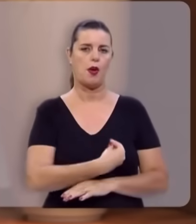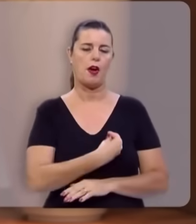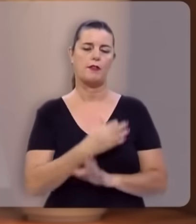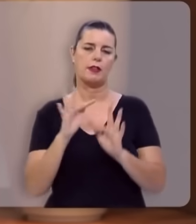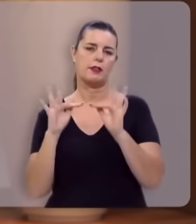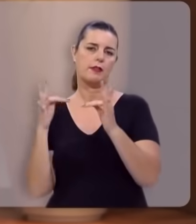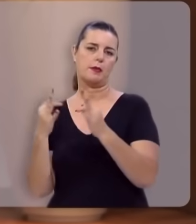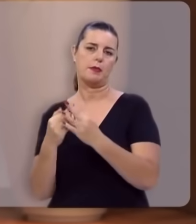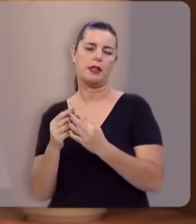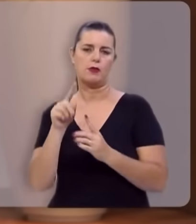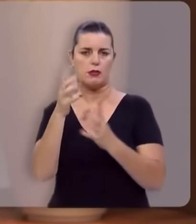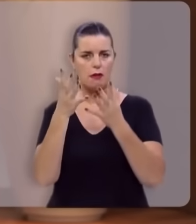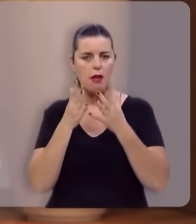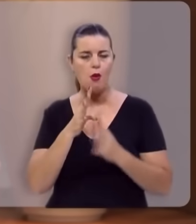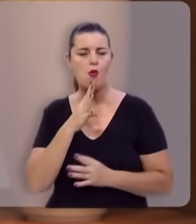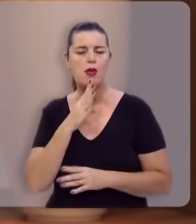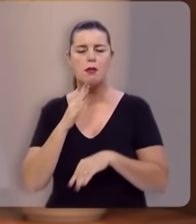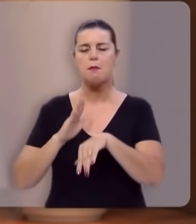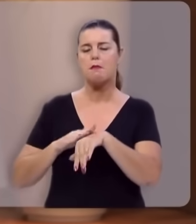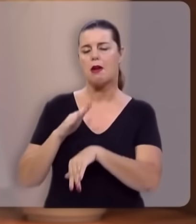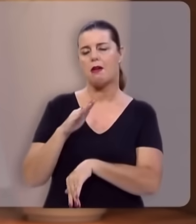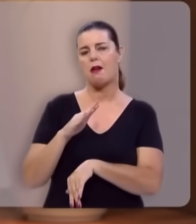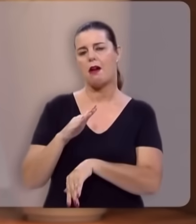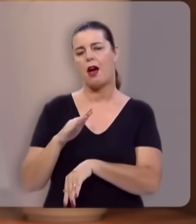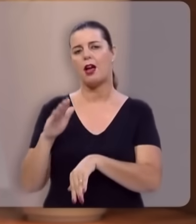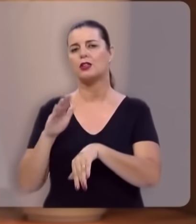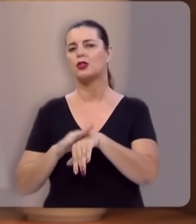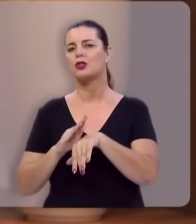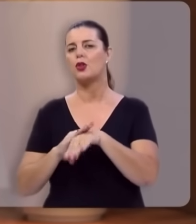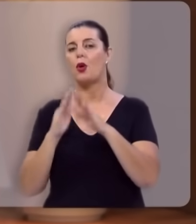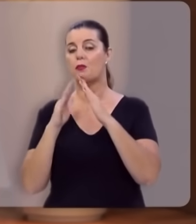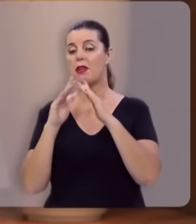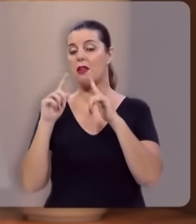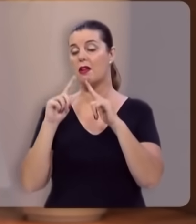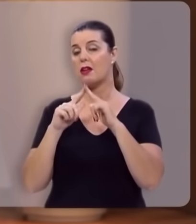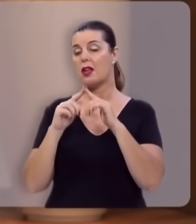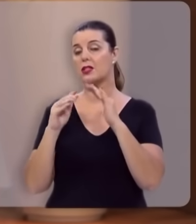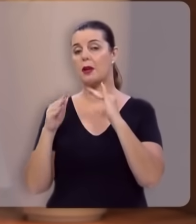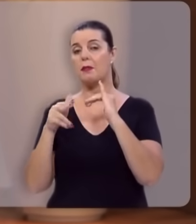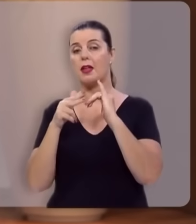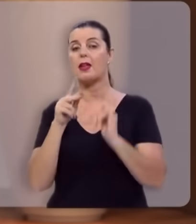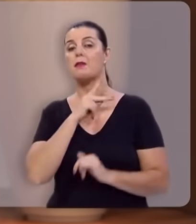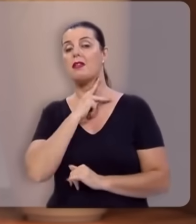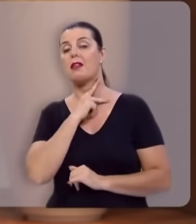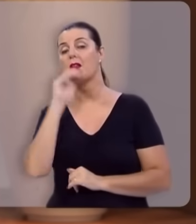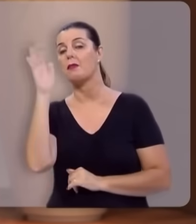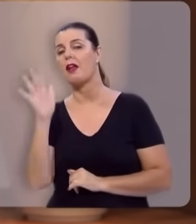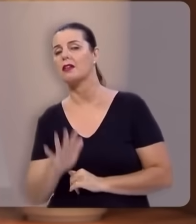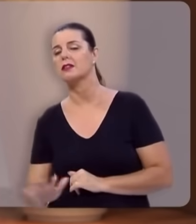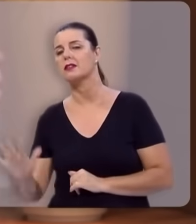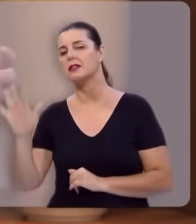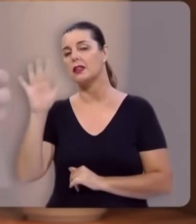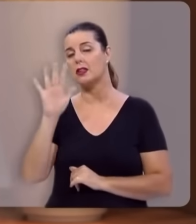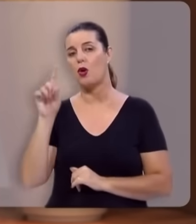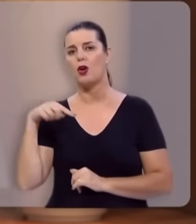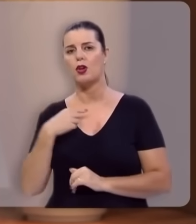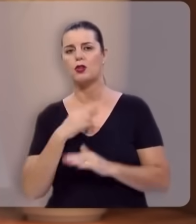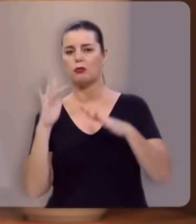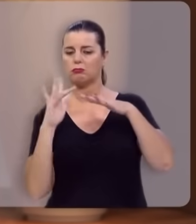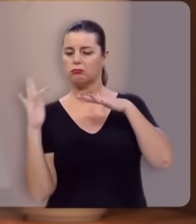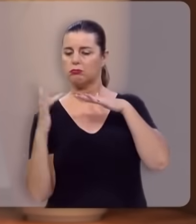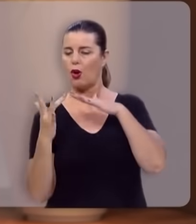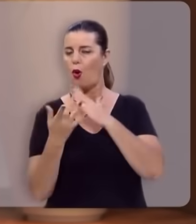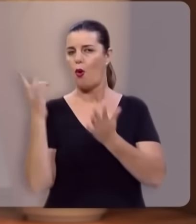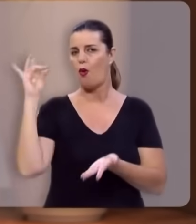vida, a vida da sua família. Se você quer conhecer um pouquinho mais sobre a Igreja Presbiteriana do Brasil, além das nossas